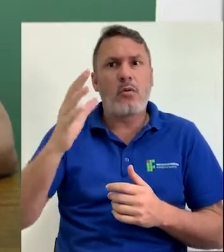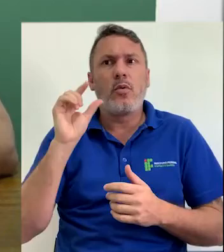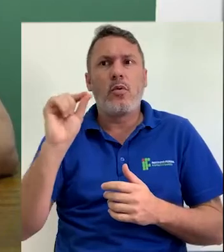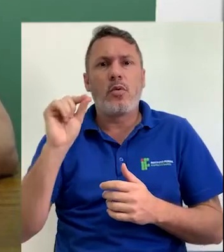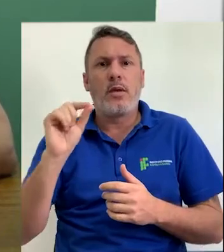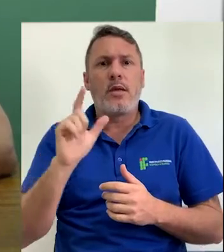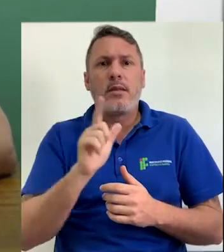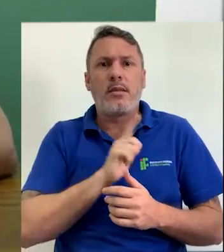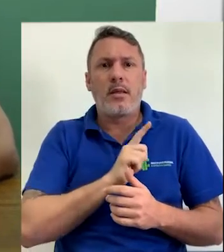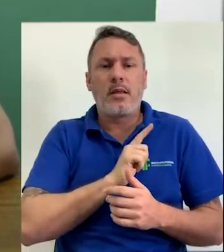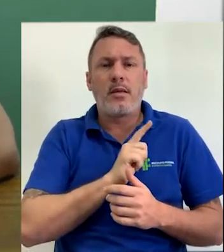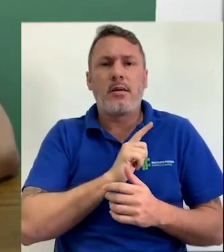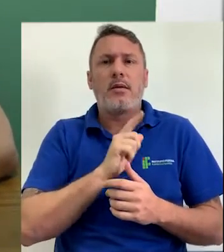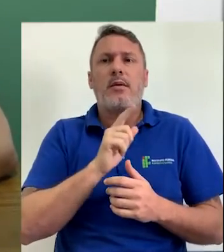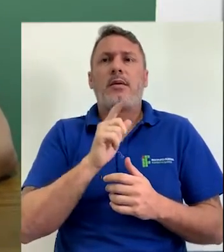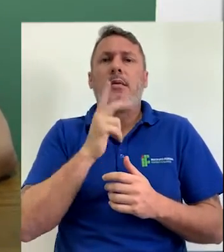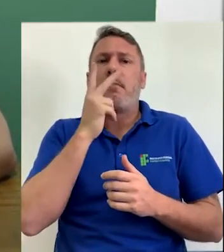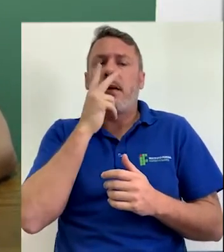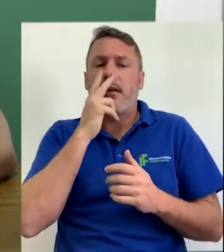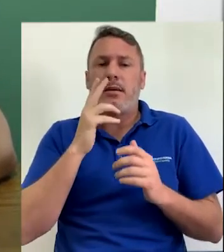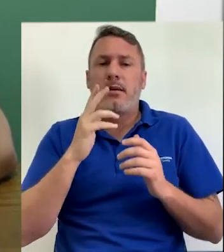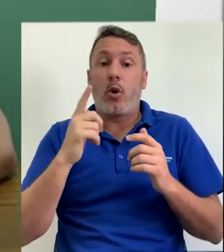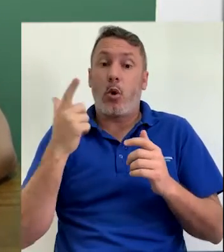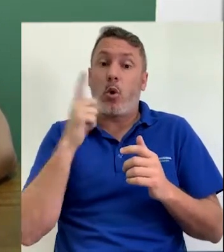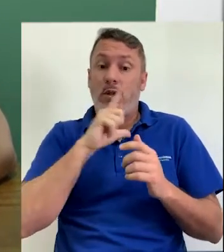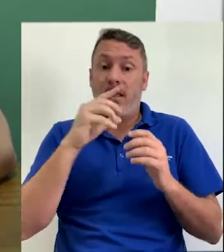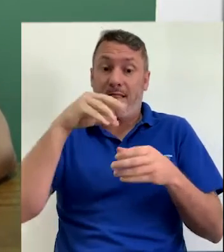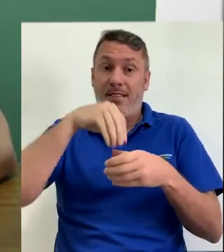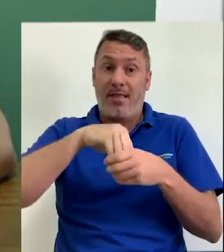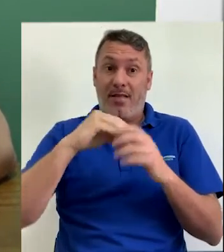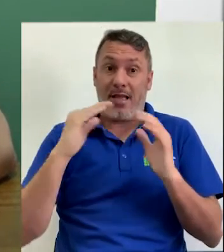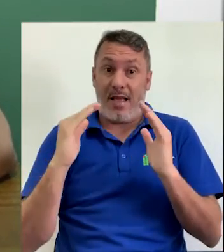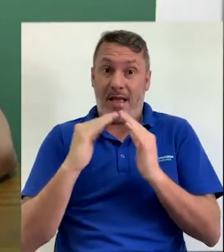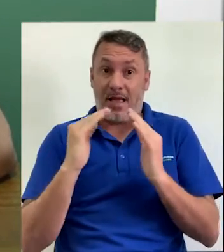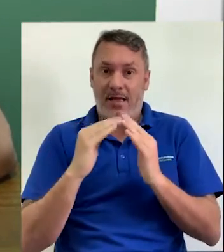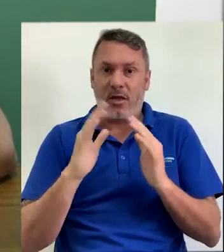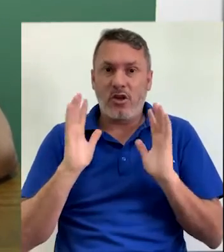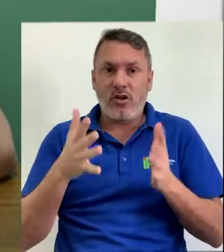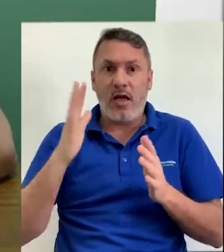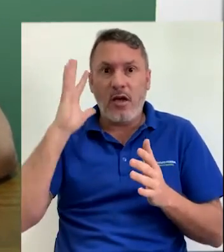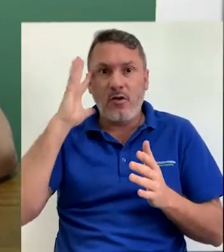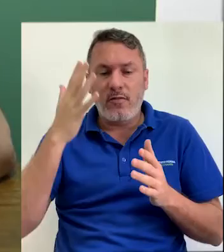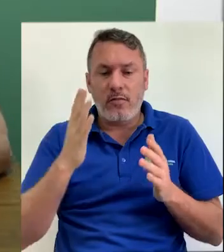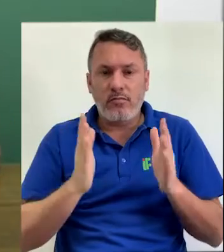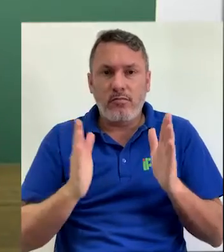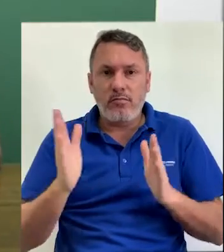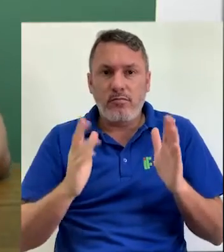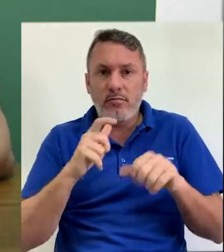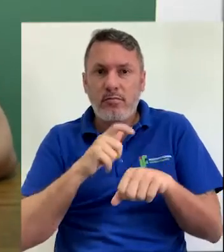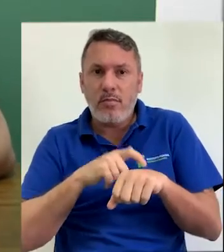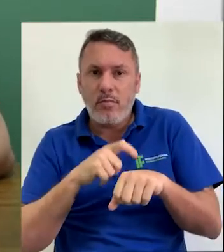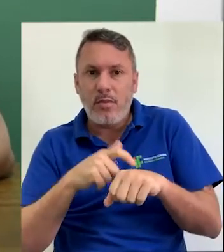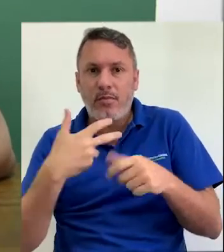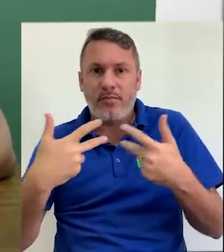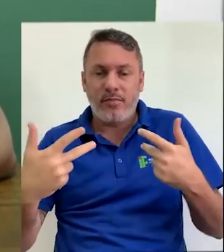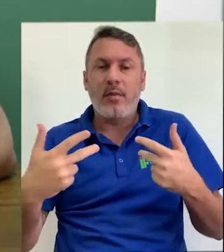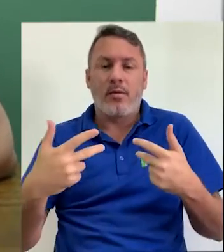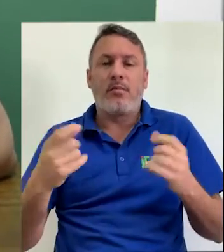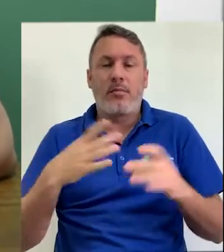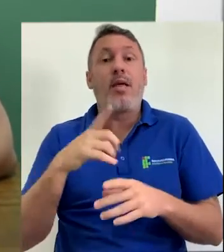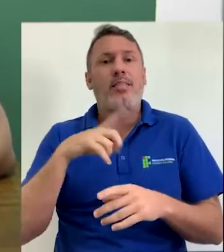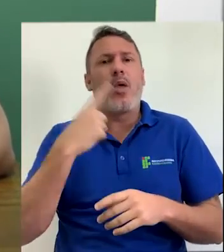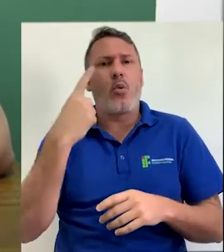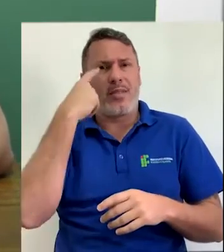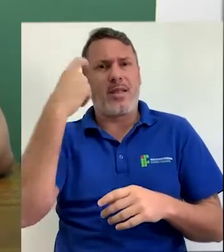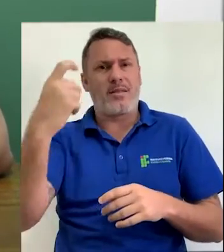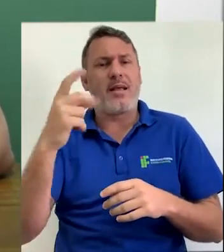a condição de espaço e tempo dentro de casa para estudar, tem um fator interessante que muitos alunos vêm até mim e